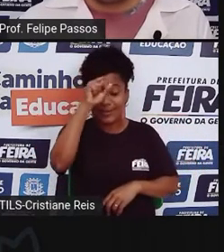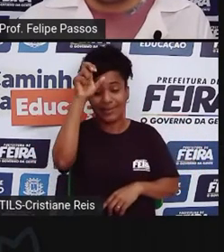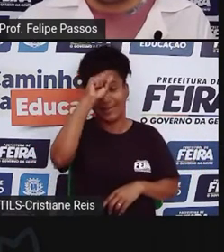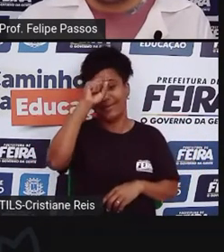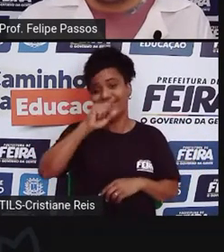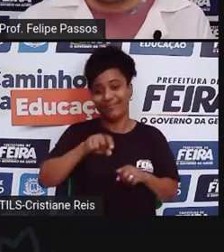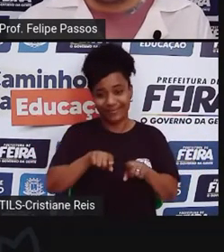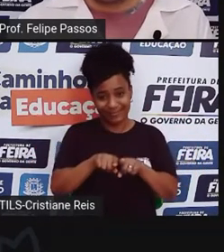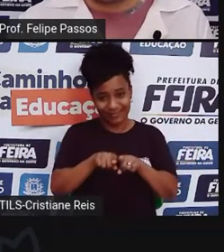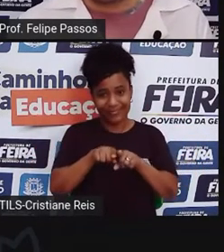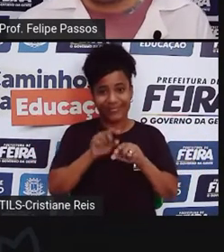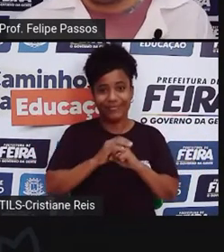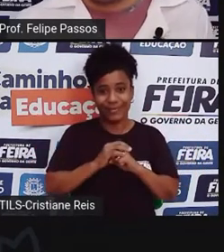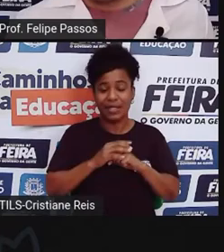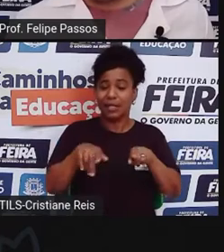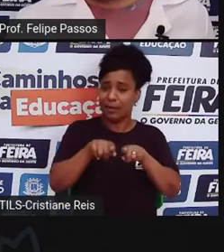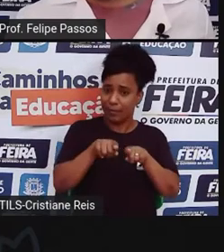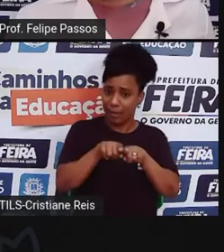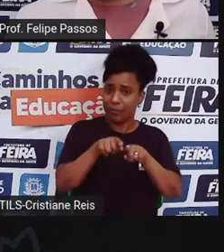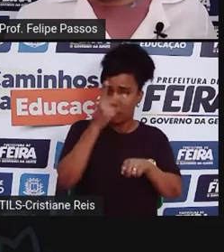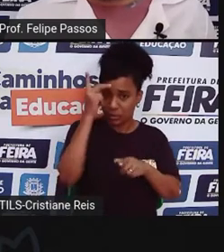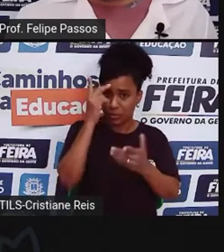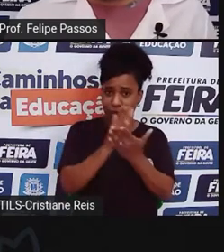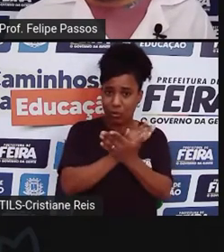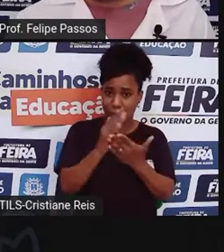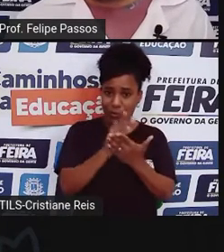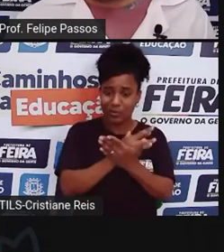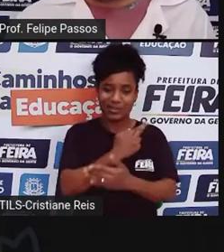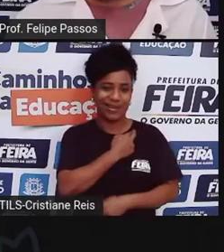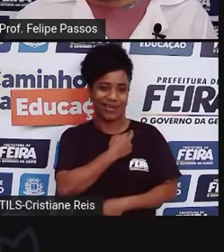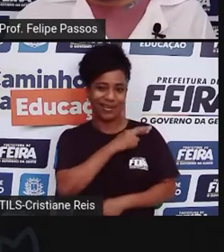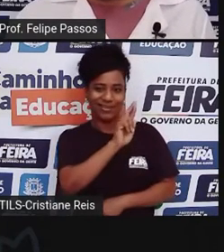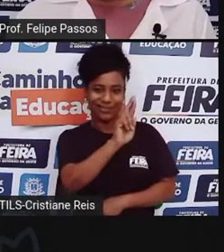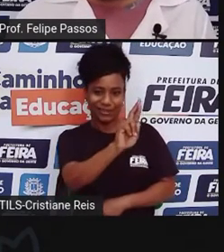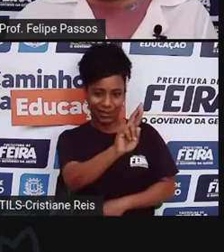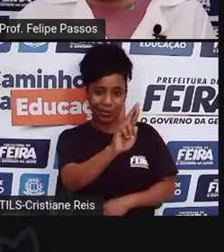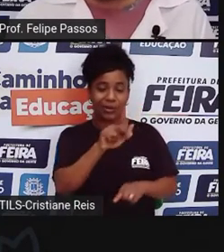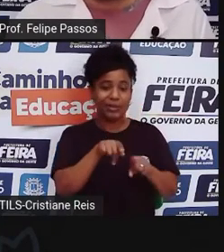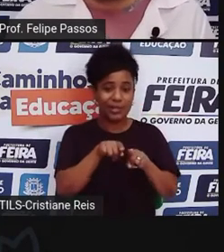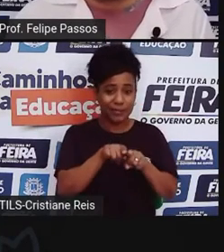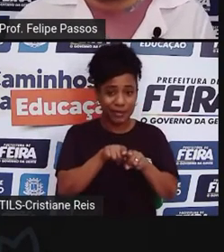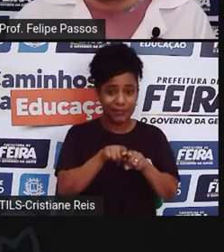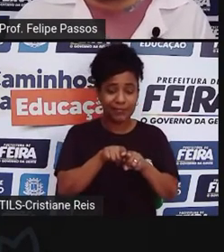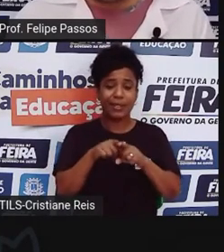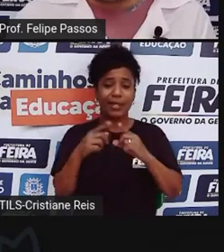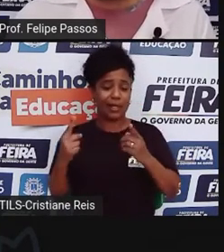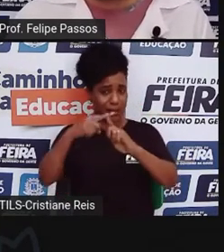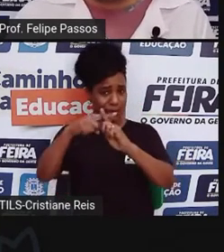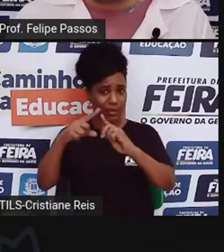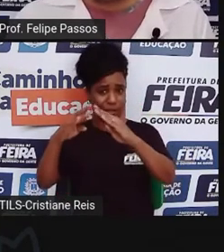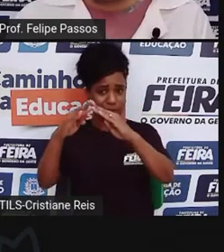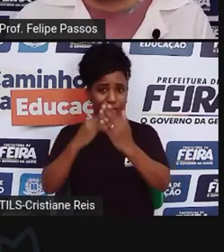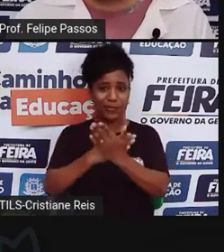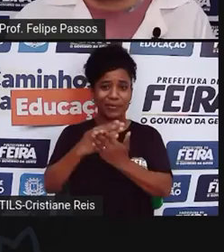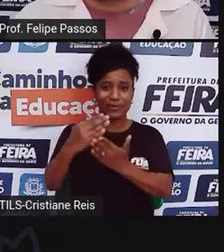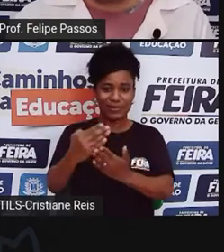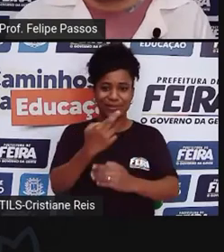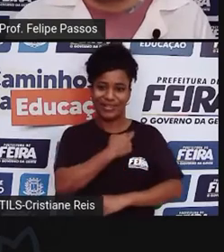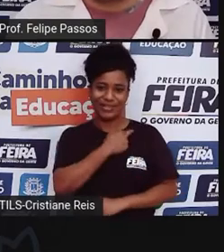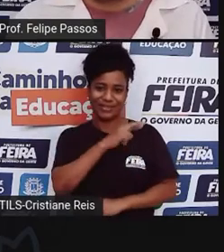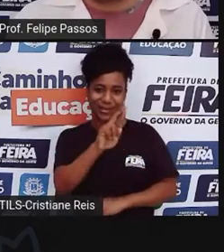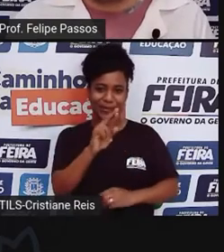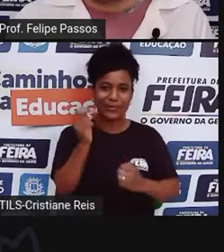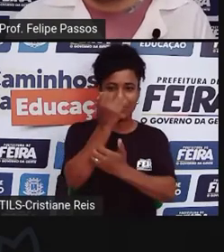de religiosa, né? Porque, na realidade, toda essa questão musical começou nas religiões, né? Tanto